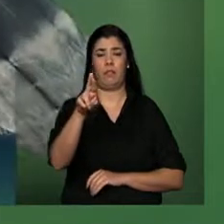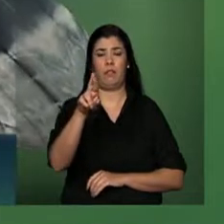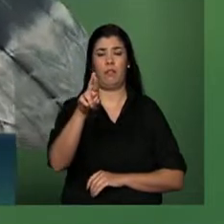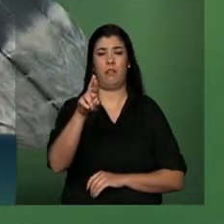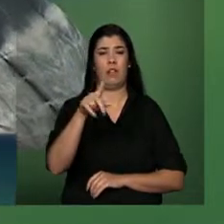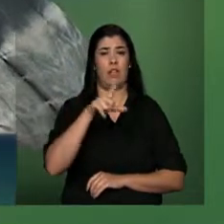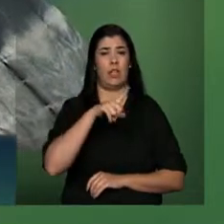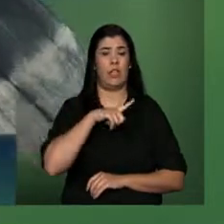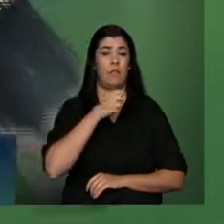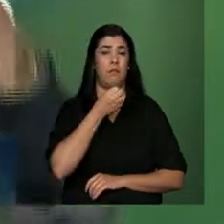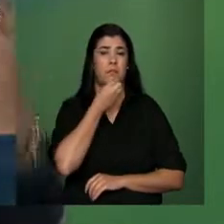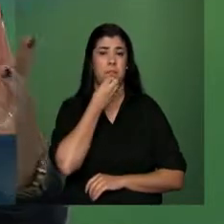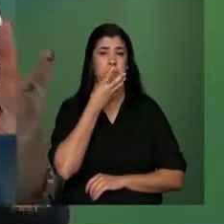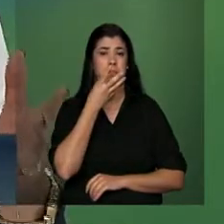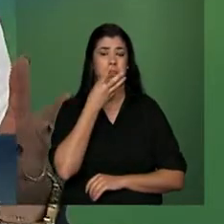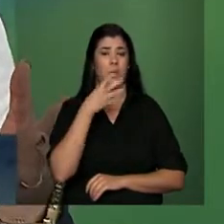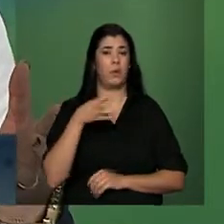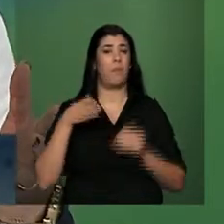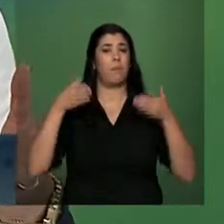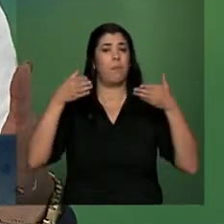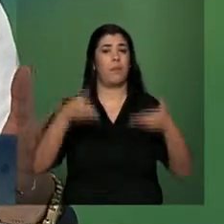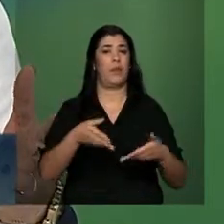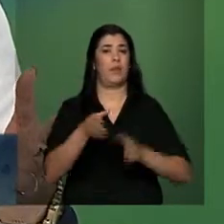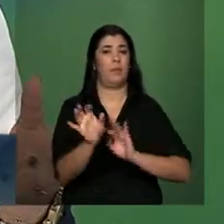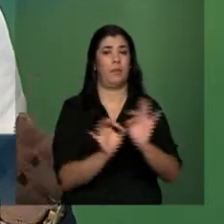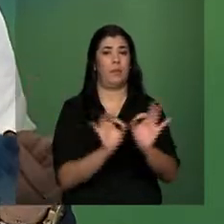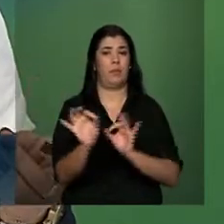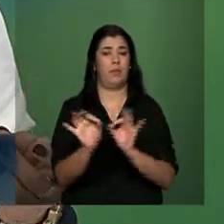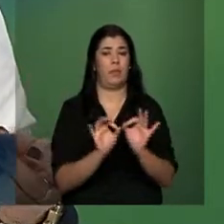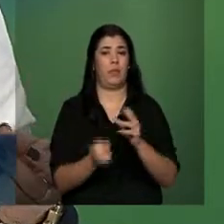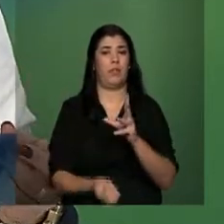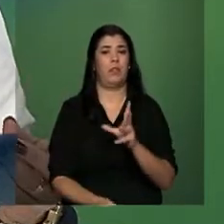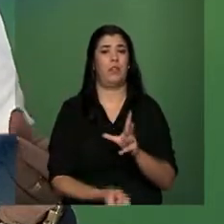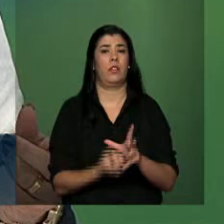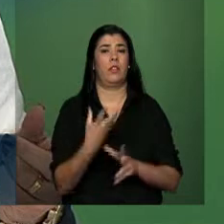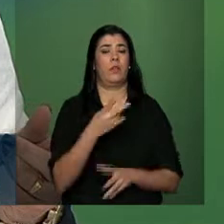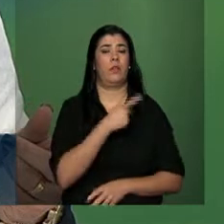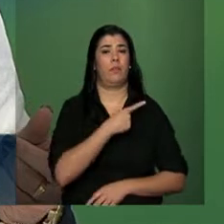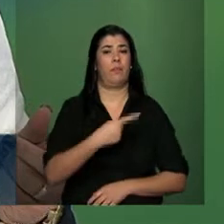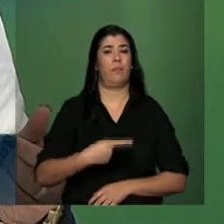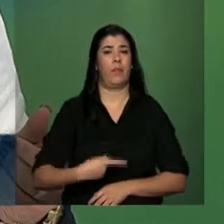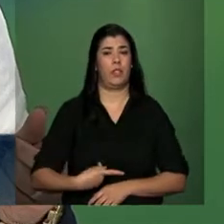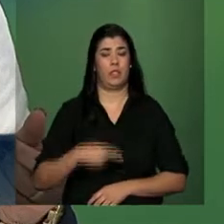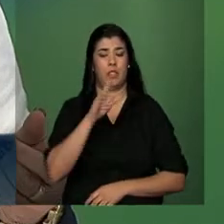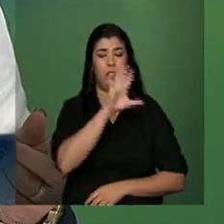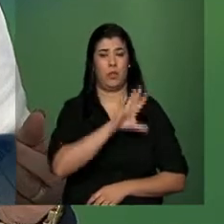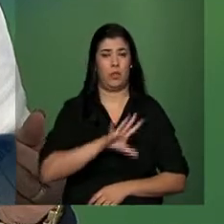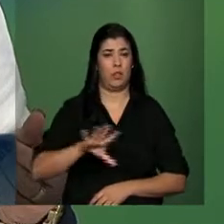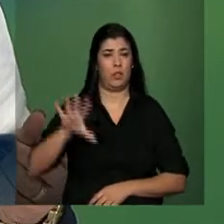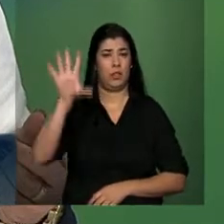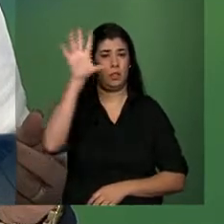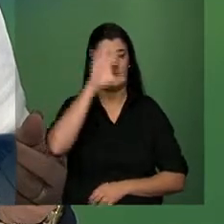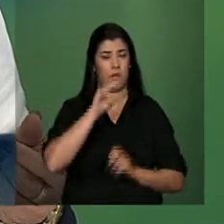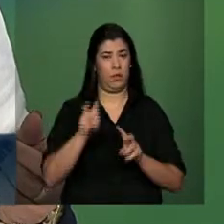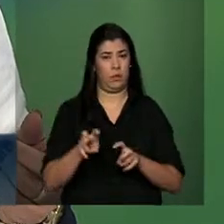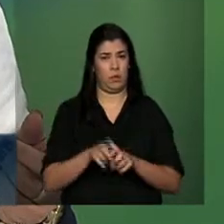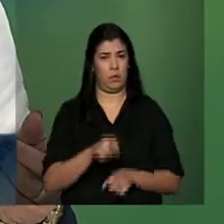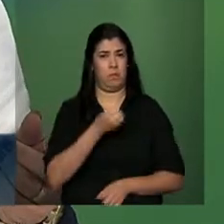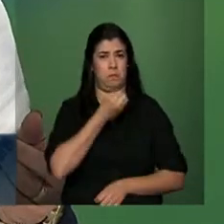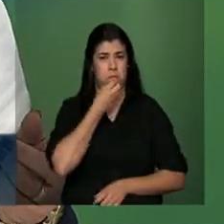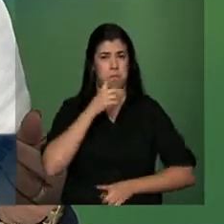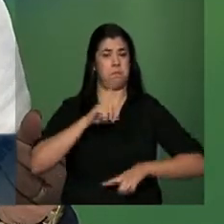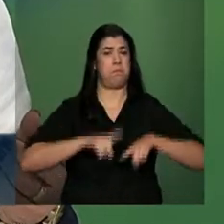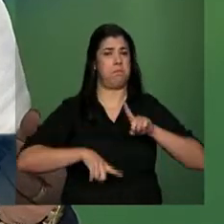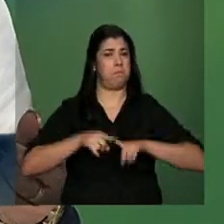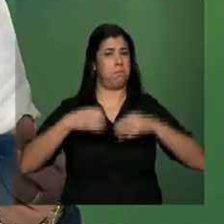o privilégio, modestamente, de ter participado da sua criação quando presidente da Confederação Nacional da Agricultura. É um instrumento poderosíssimo